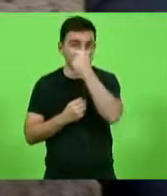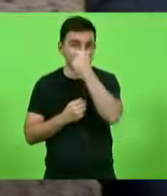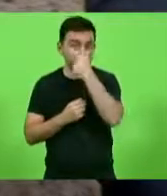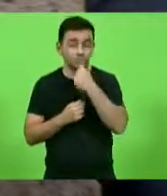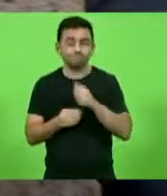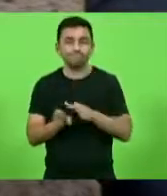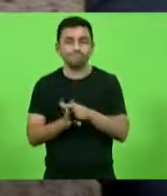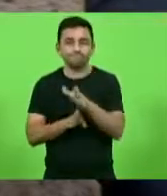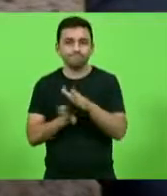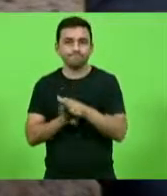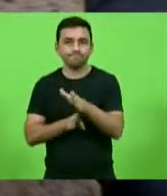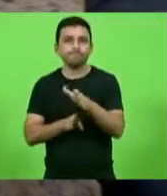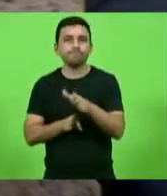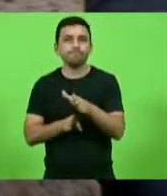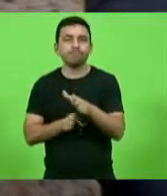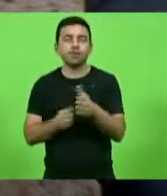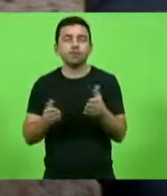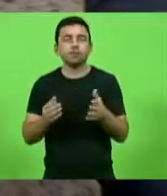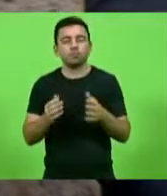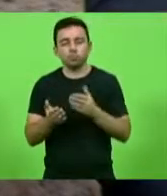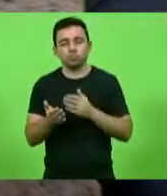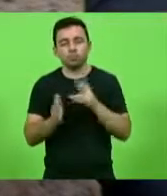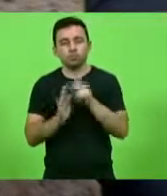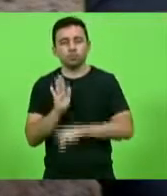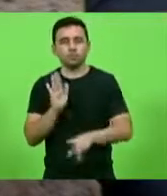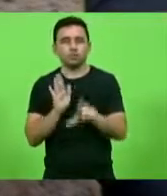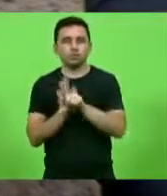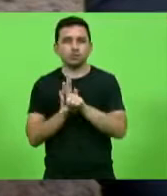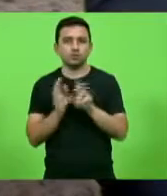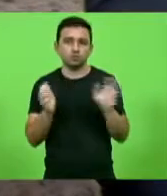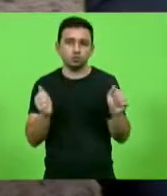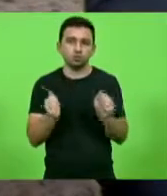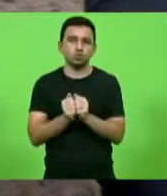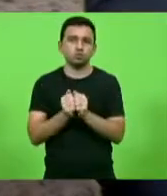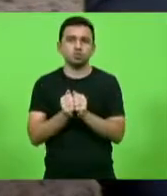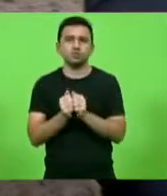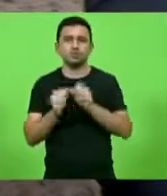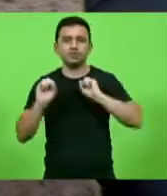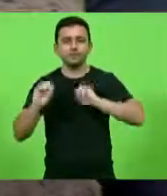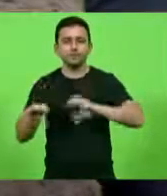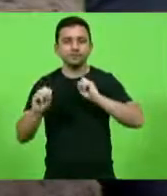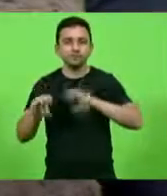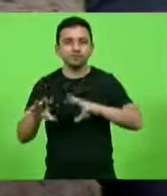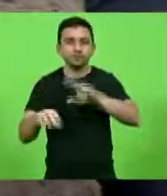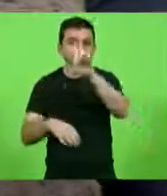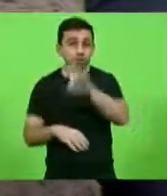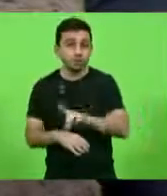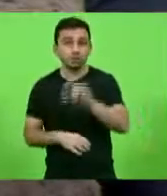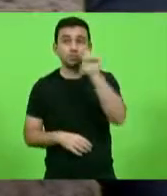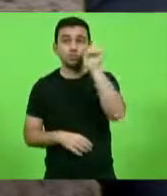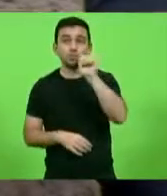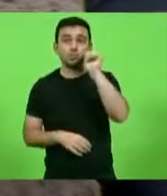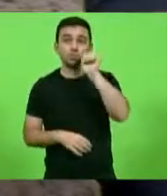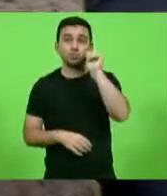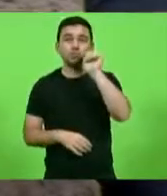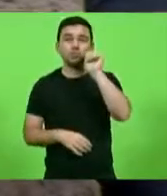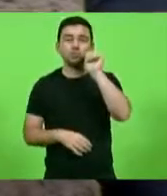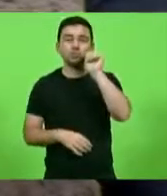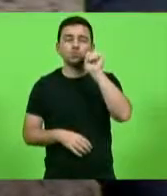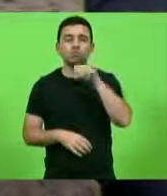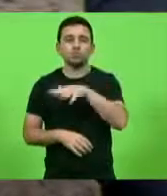recomenda, neste projeto de lei, que, juntamente com o que se ensina a respeito dos direitos das meninas